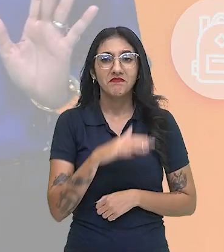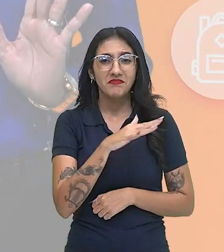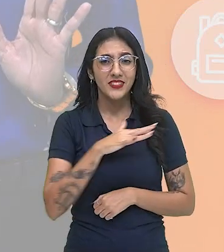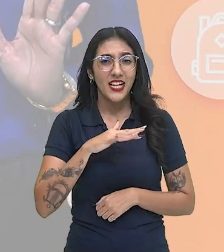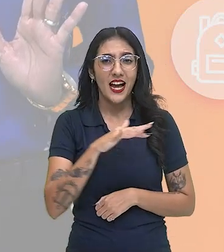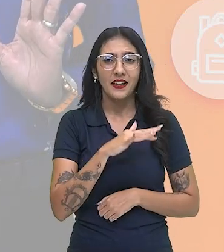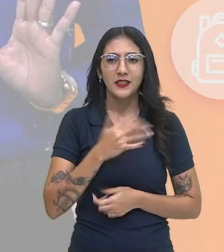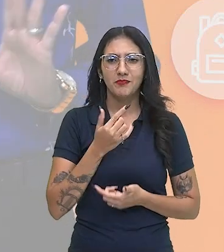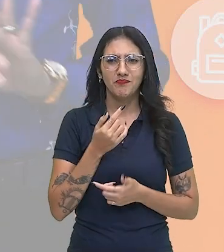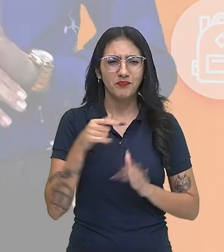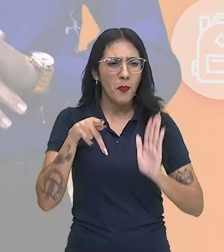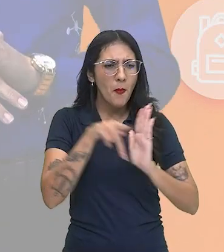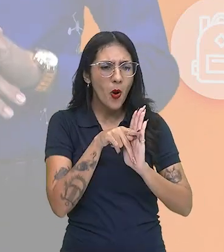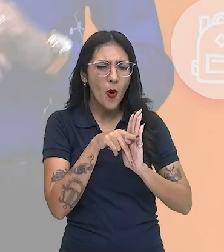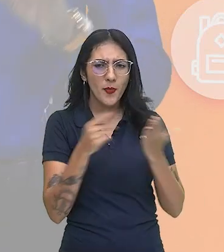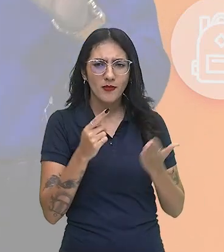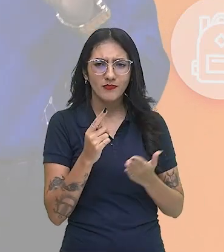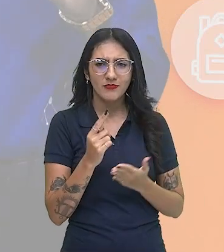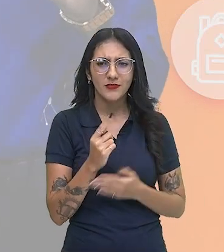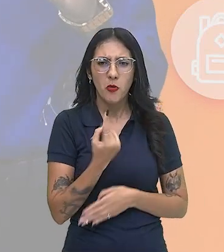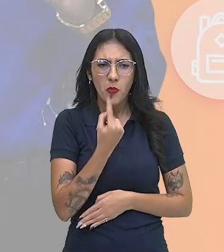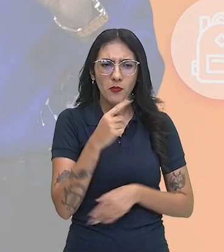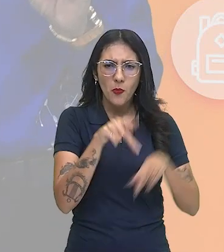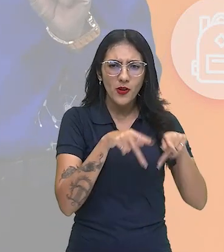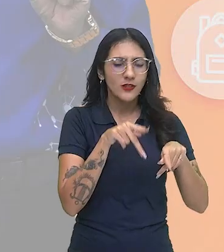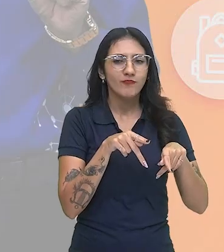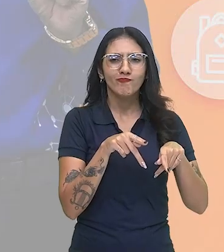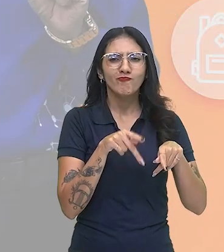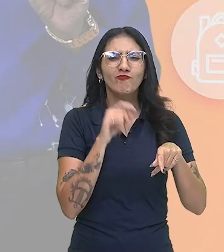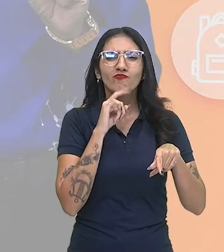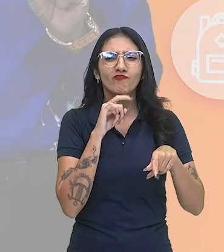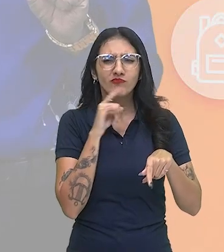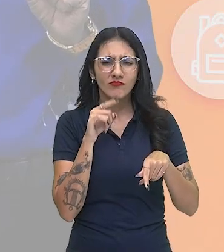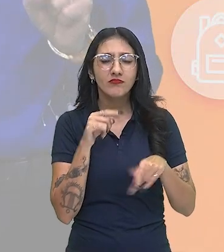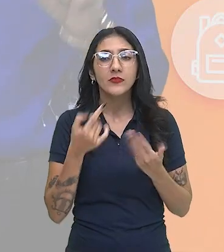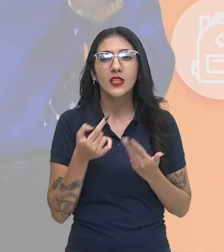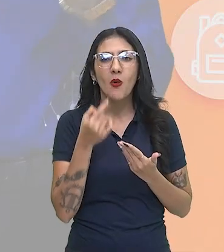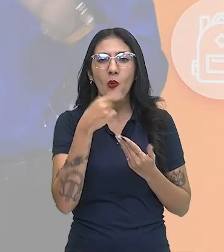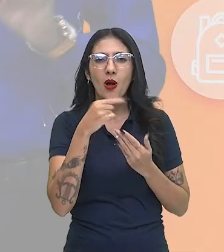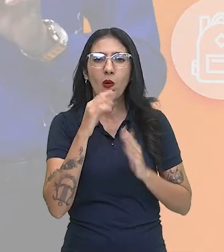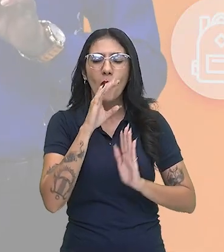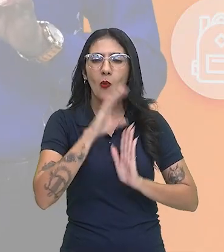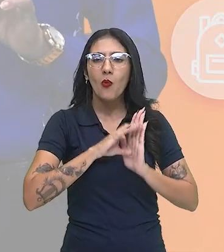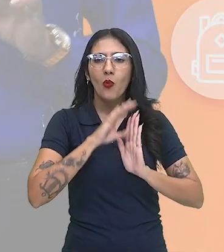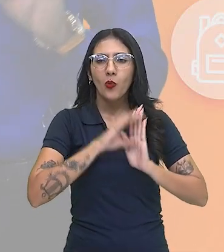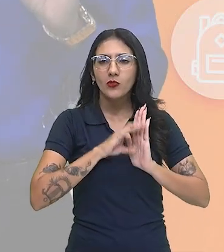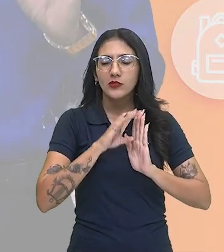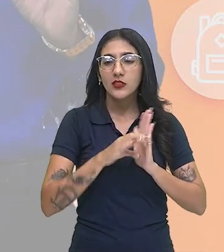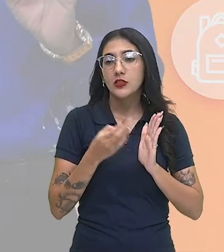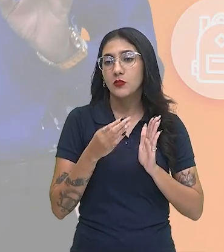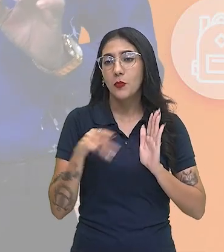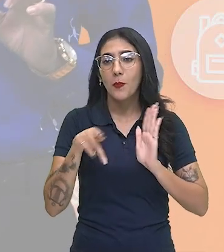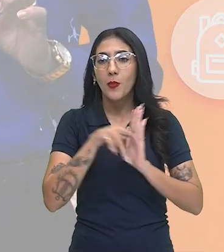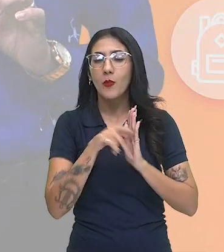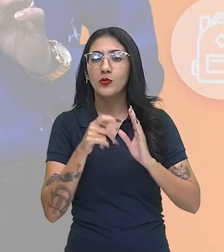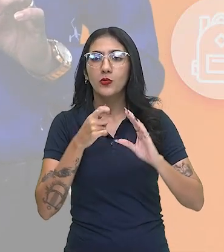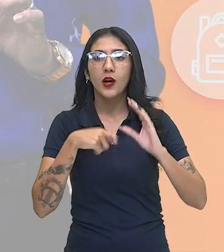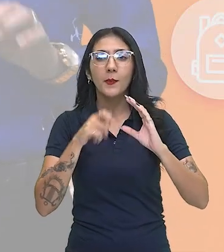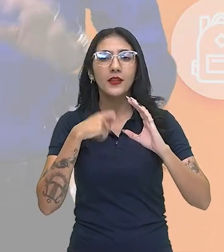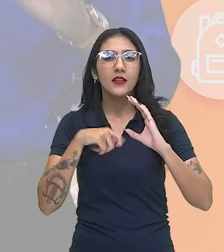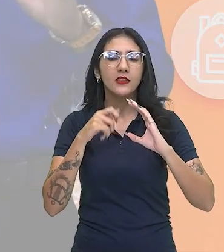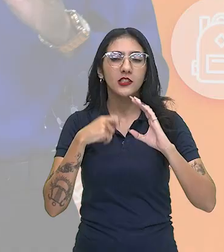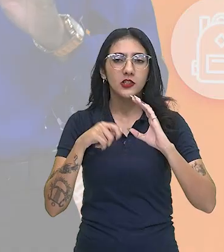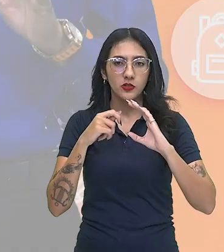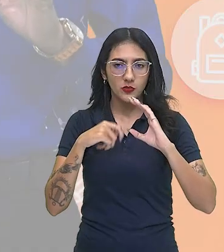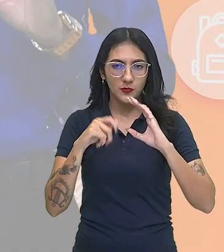parecia que não tinha dono. Então, é um conceito fundamental do capitalismo à propriedade